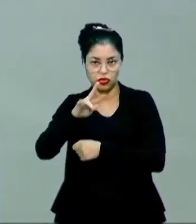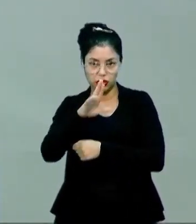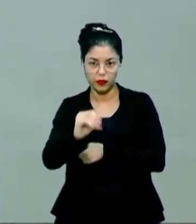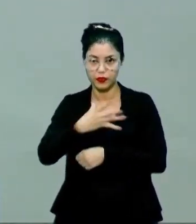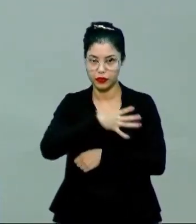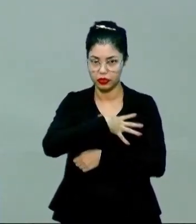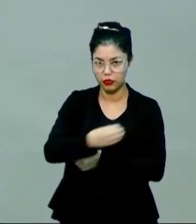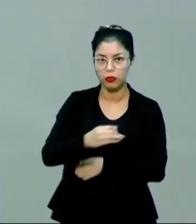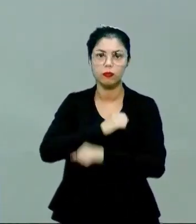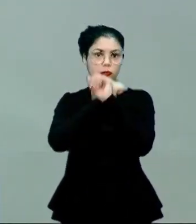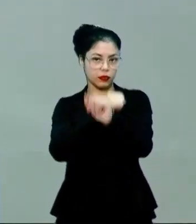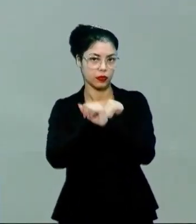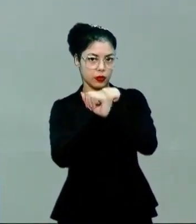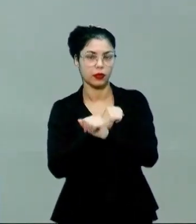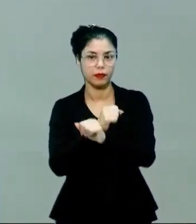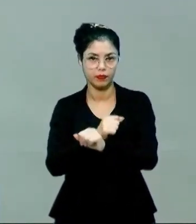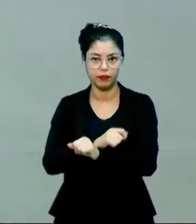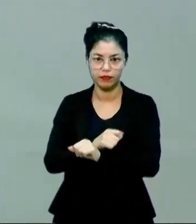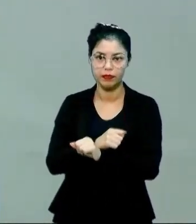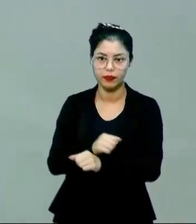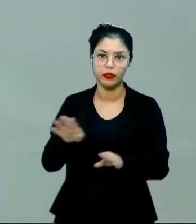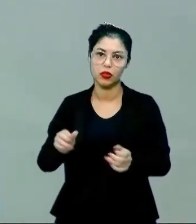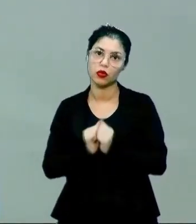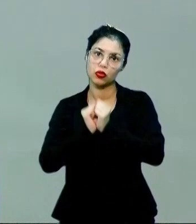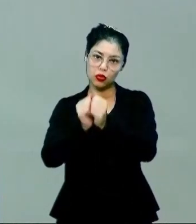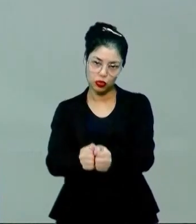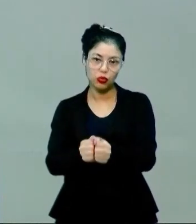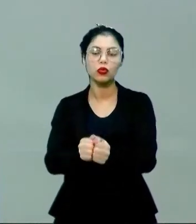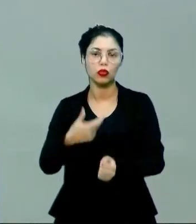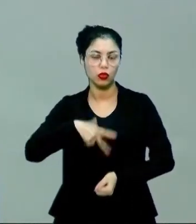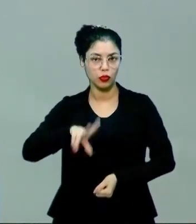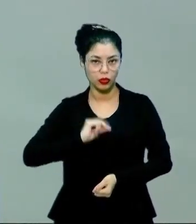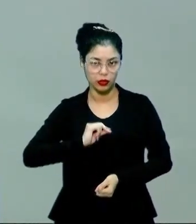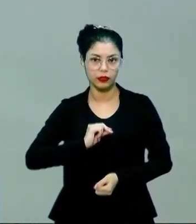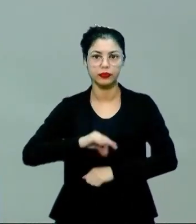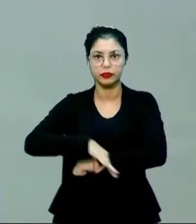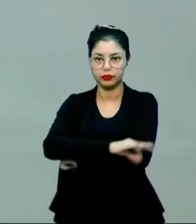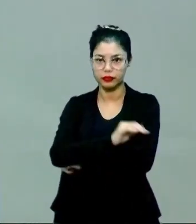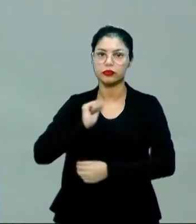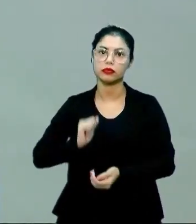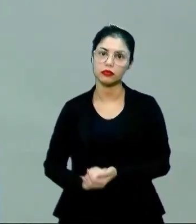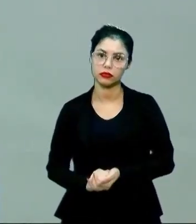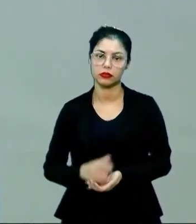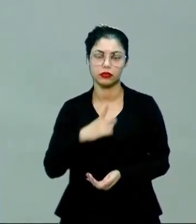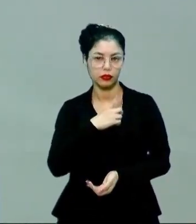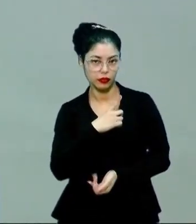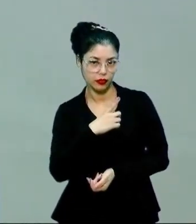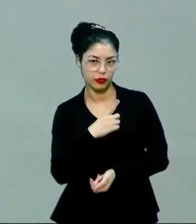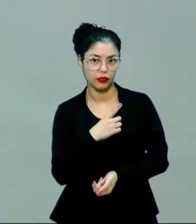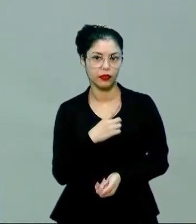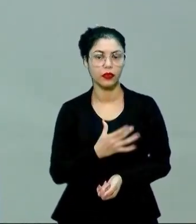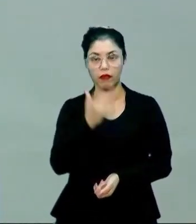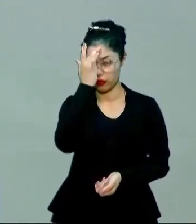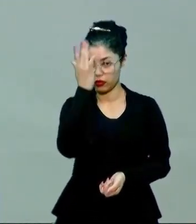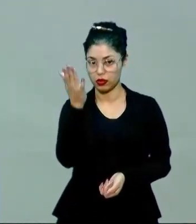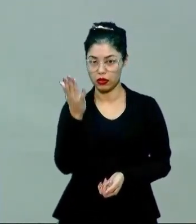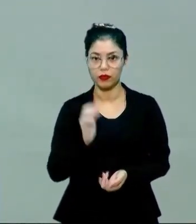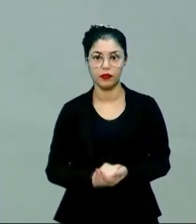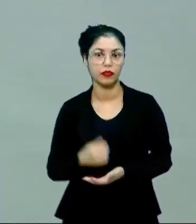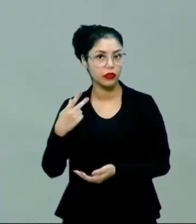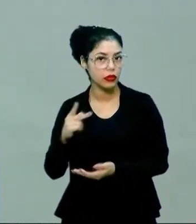era filho de escrava negra com português, arquiteto. Então ele teve uma certa facilidade